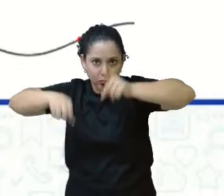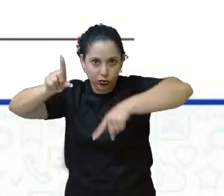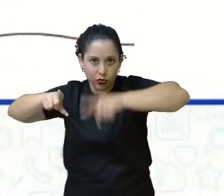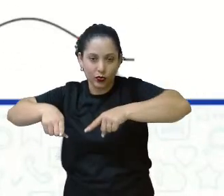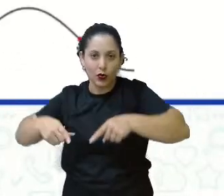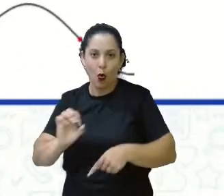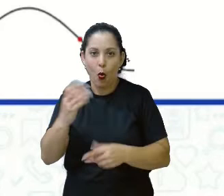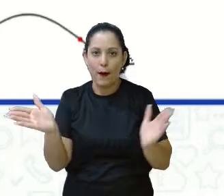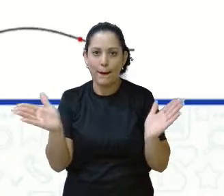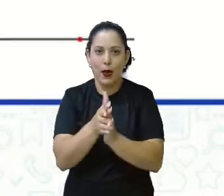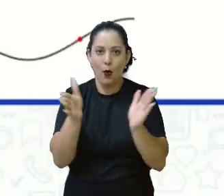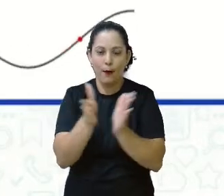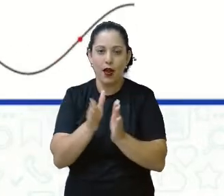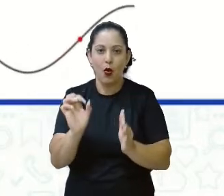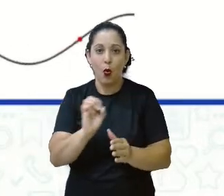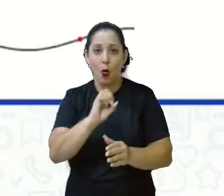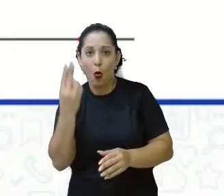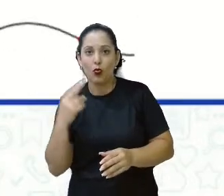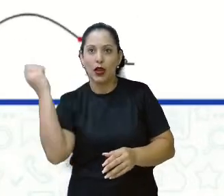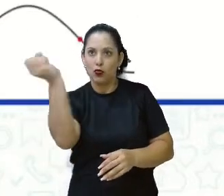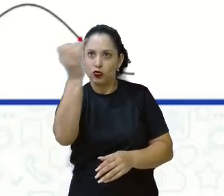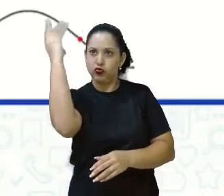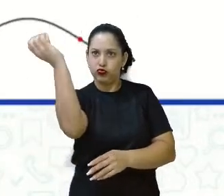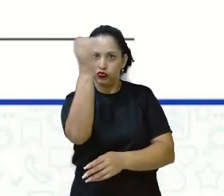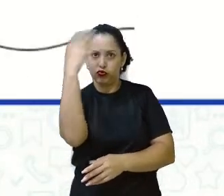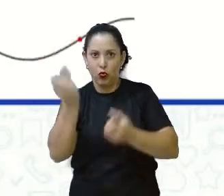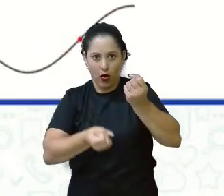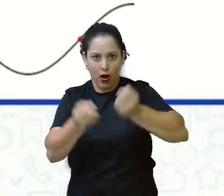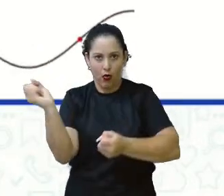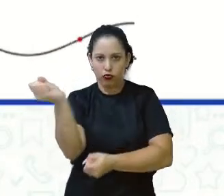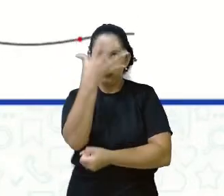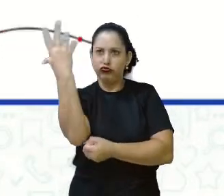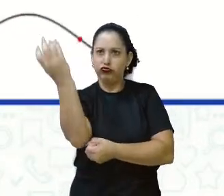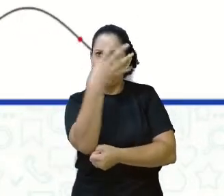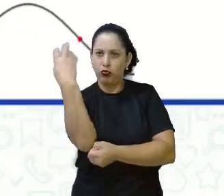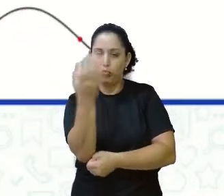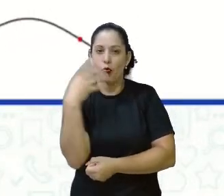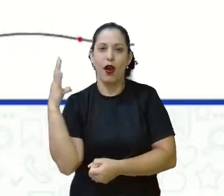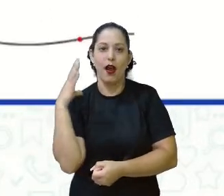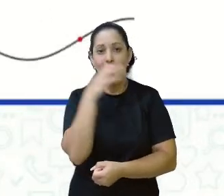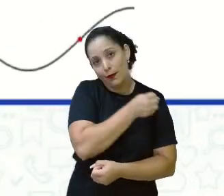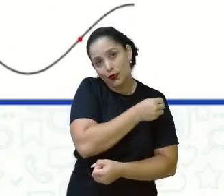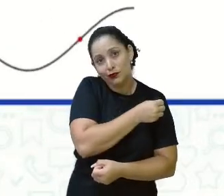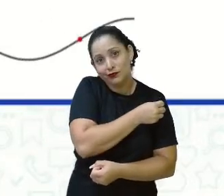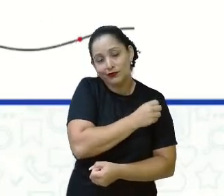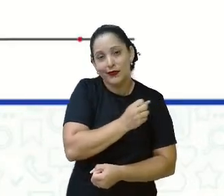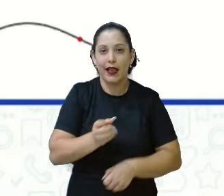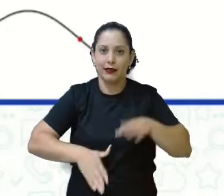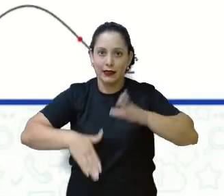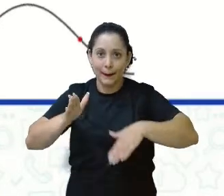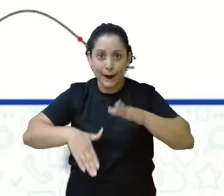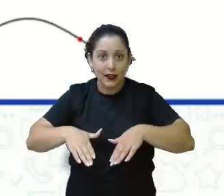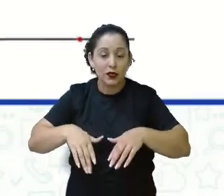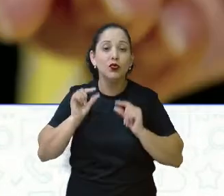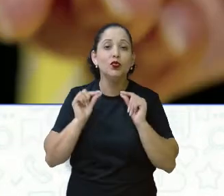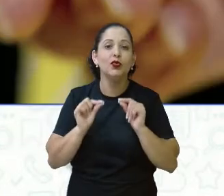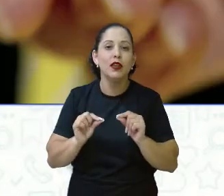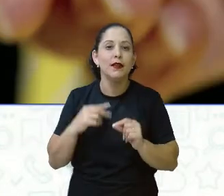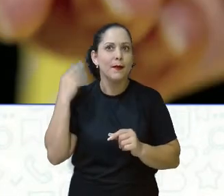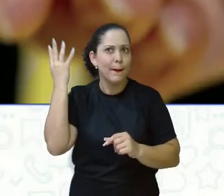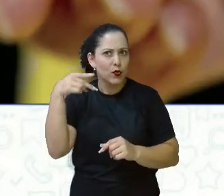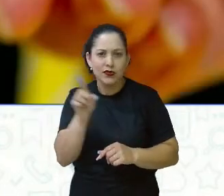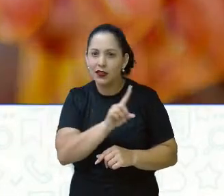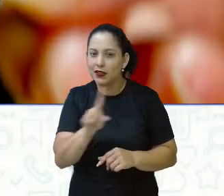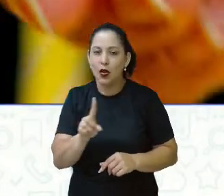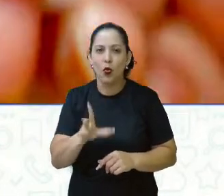palma, né? Que é um som bem rápido, curto. Então, a duração não é da música, é do som, tá bom?